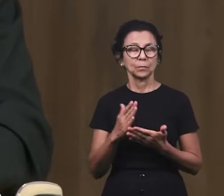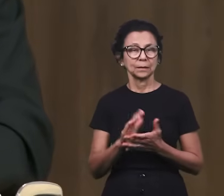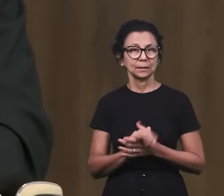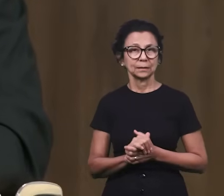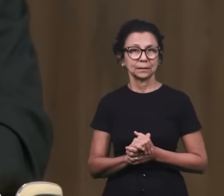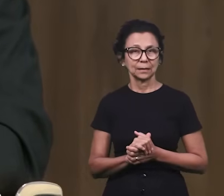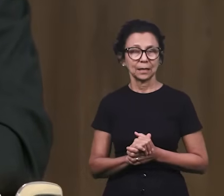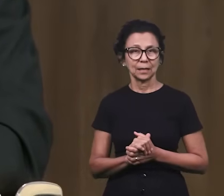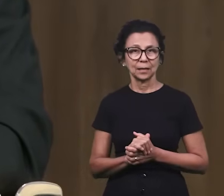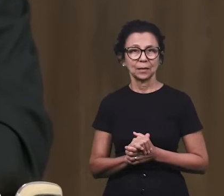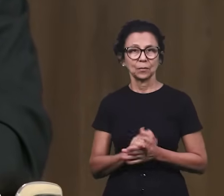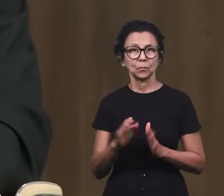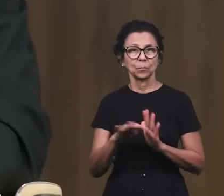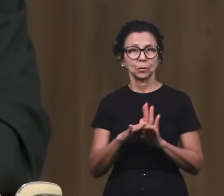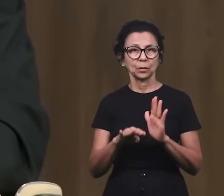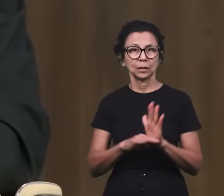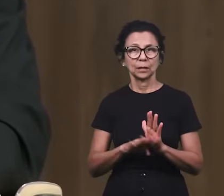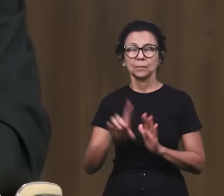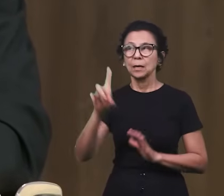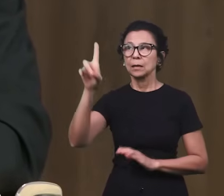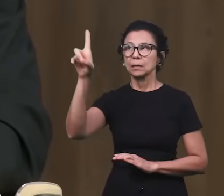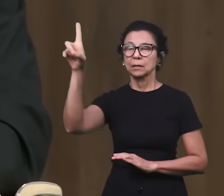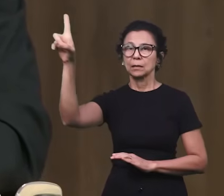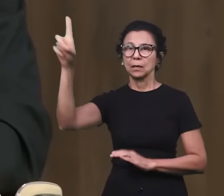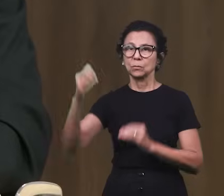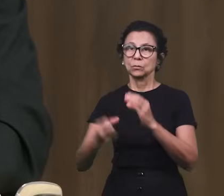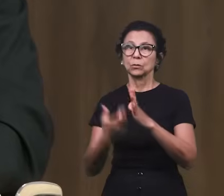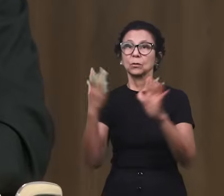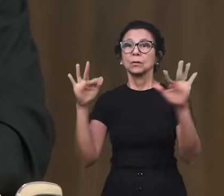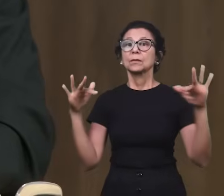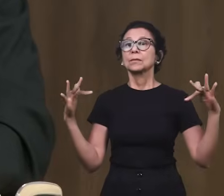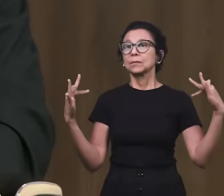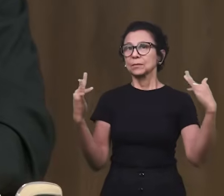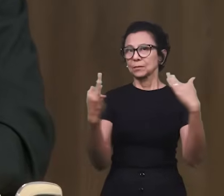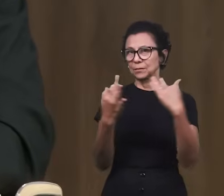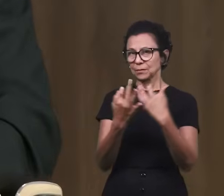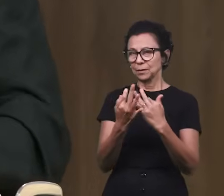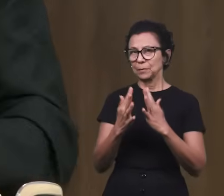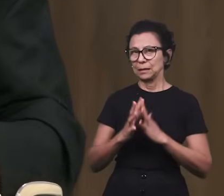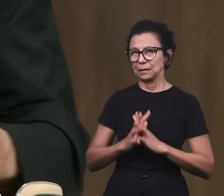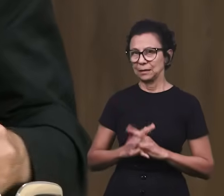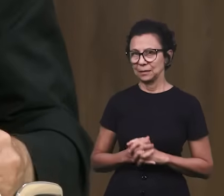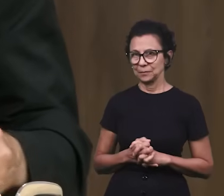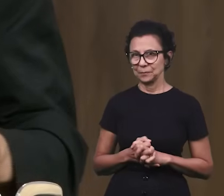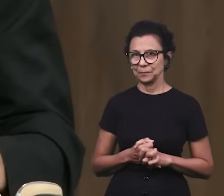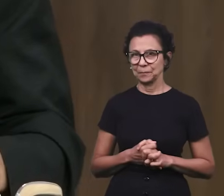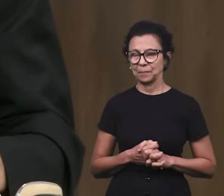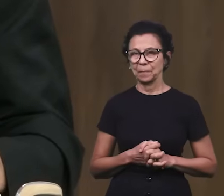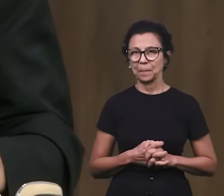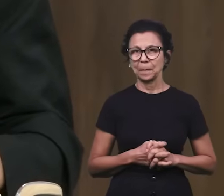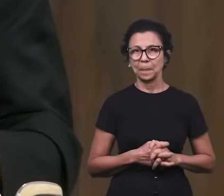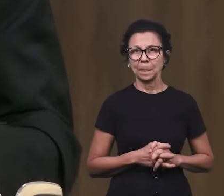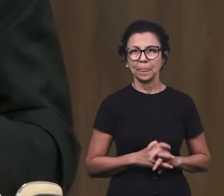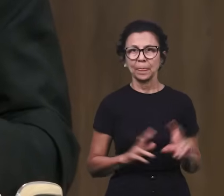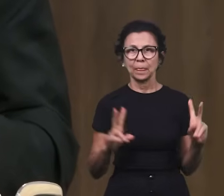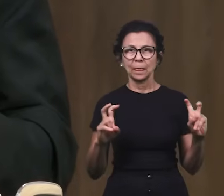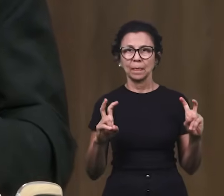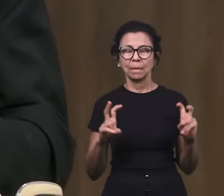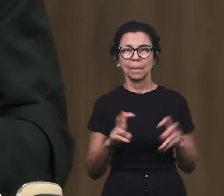um Família, um projeto de Deus. E o nosso tema hoje será: os pais são